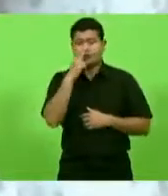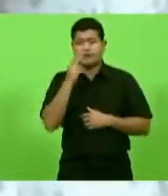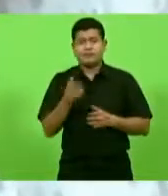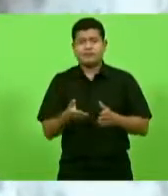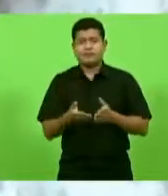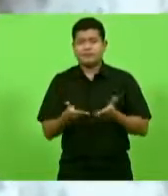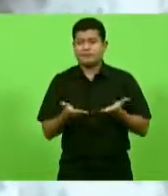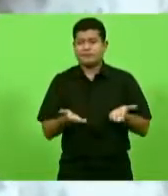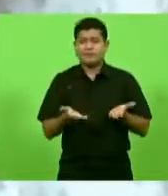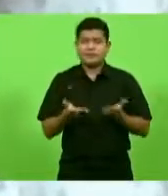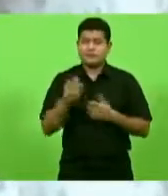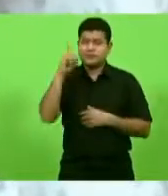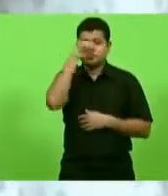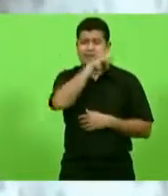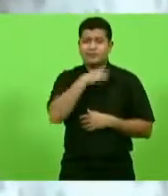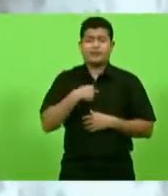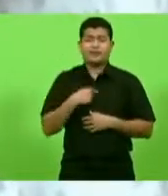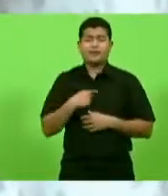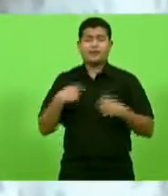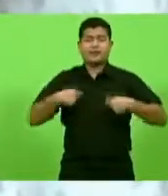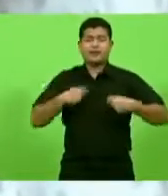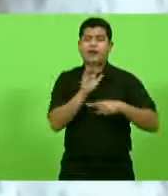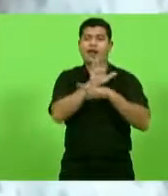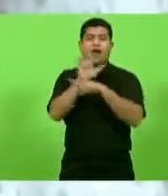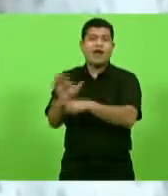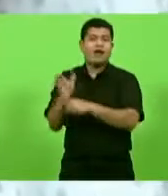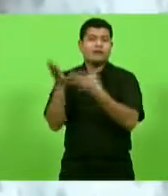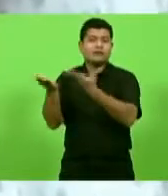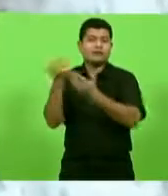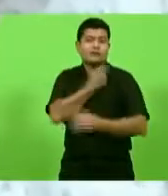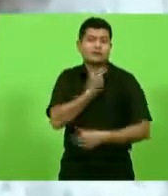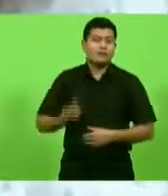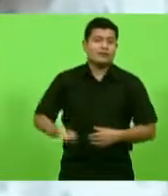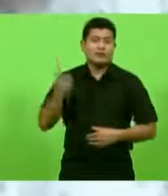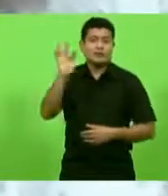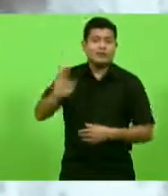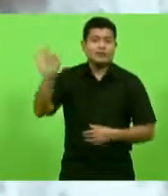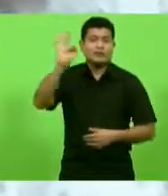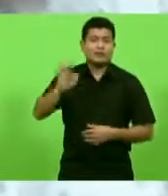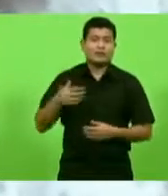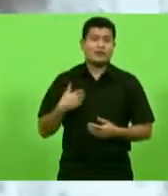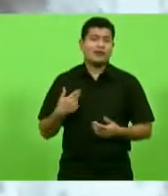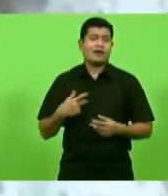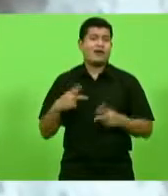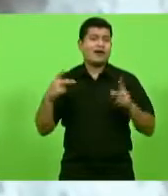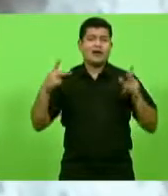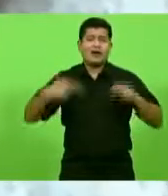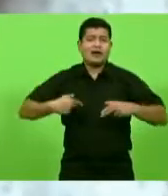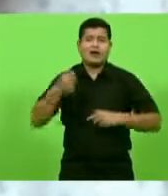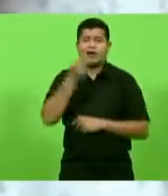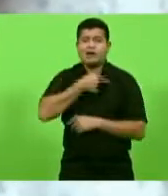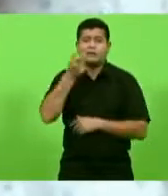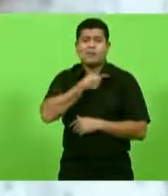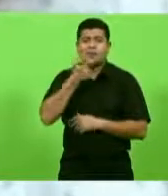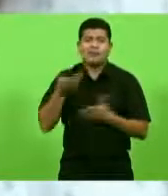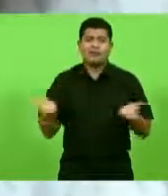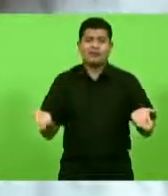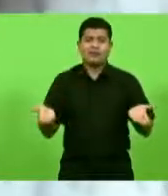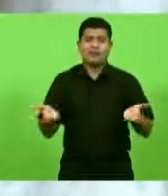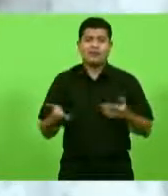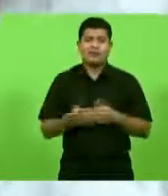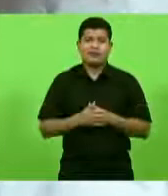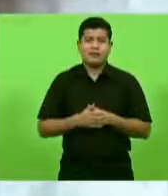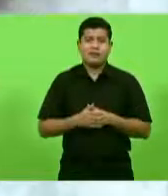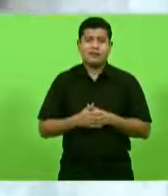governo federal. Isso até é coisa para chacota, entende? Para gozação. Para falta